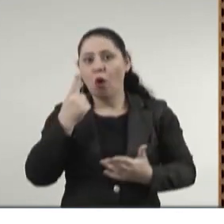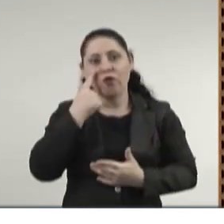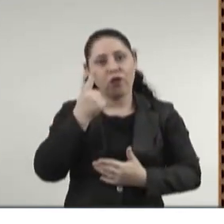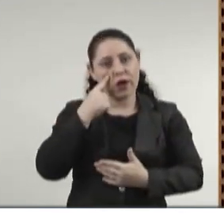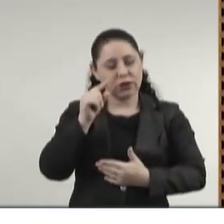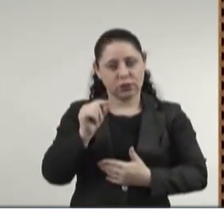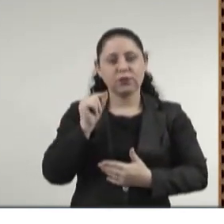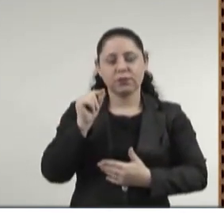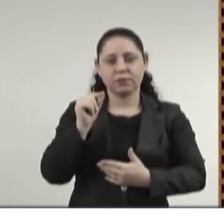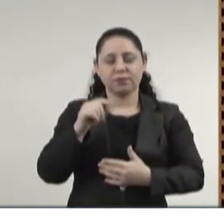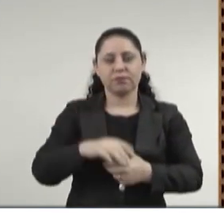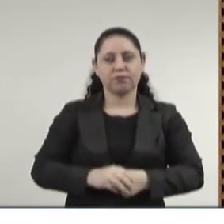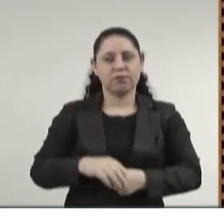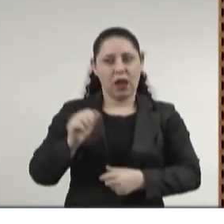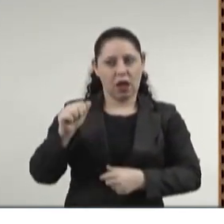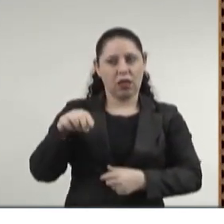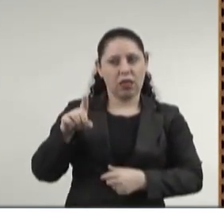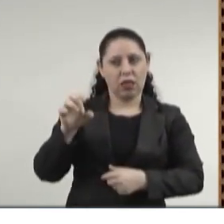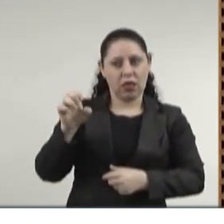vejo isso, André,